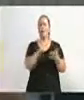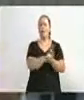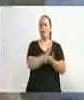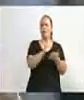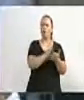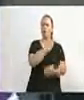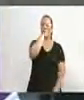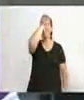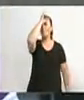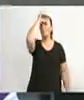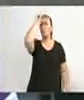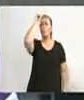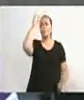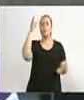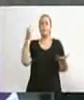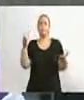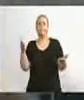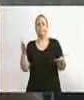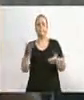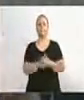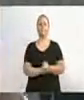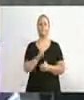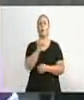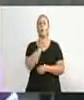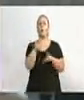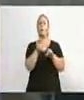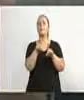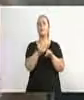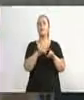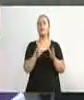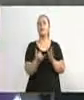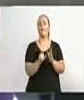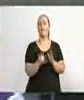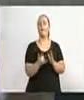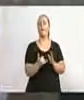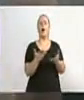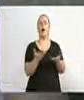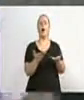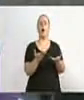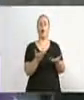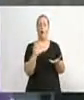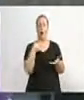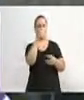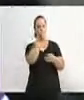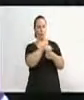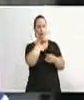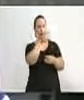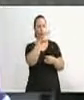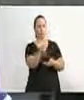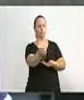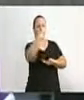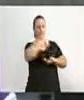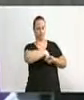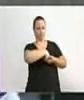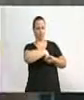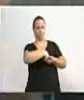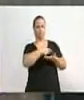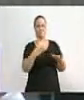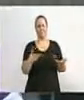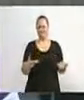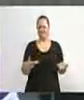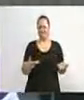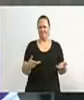os eleitores que gostam dos famosos favorzinhos, de trocar o seu voto, de vender o seu voto, e a gente sabe disso. Eu,